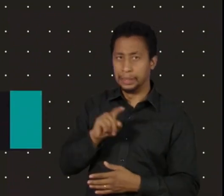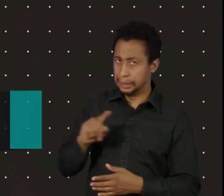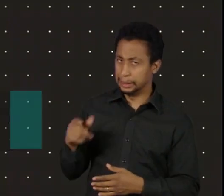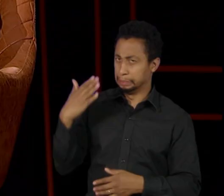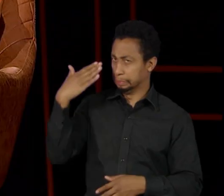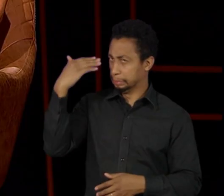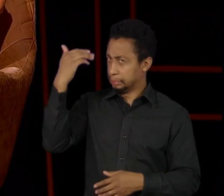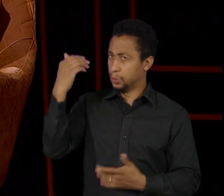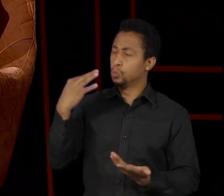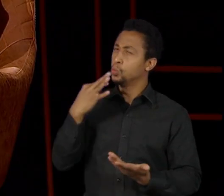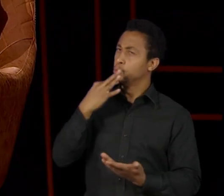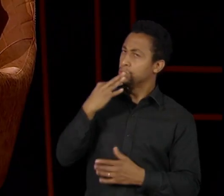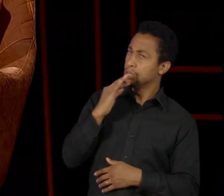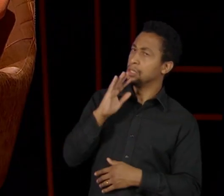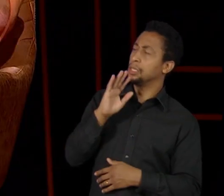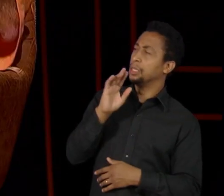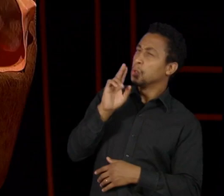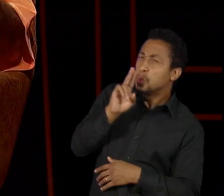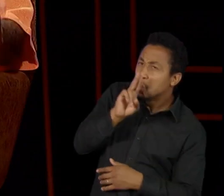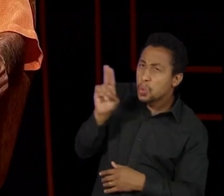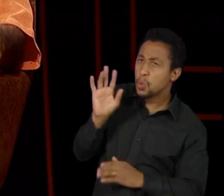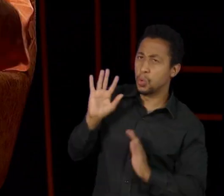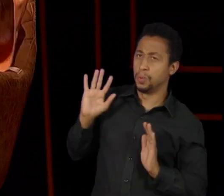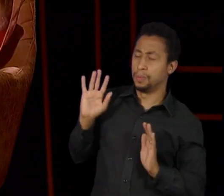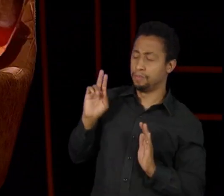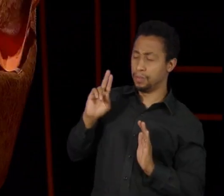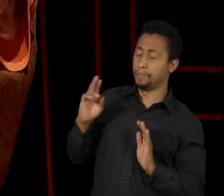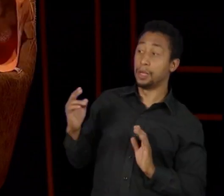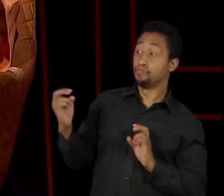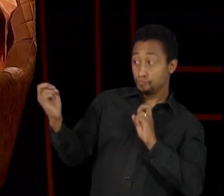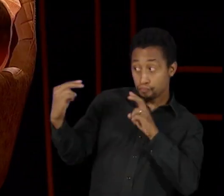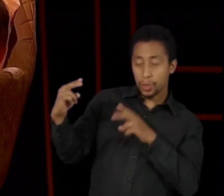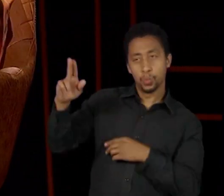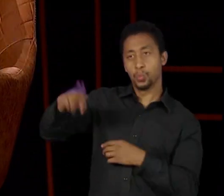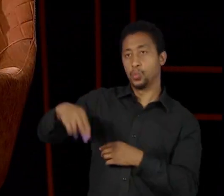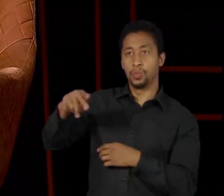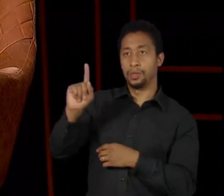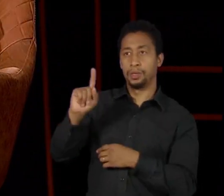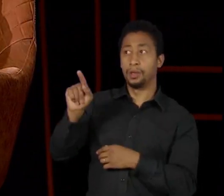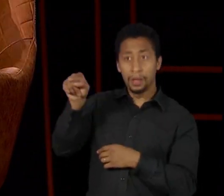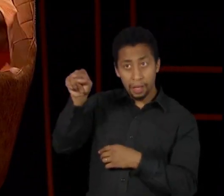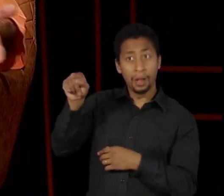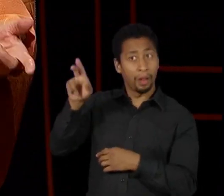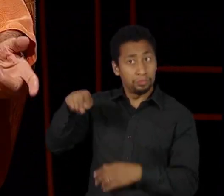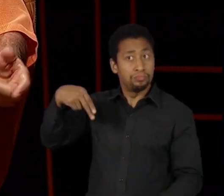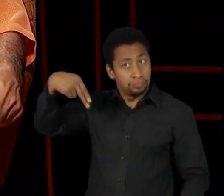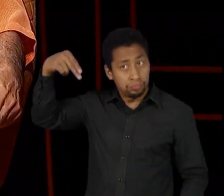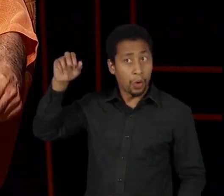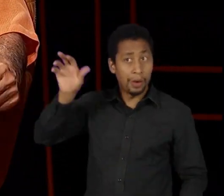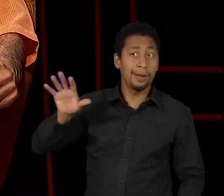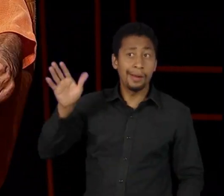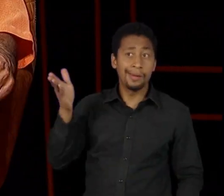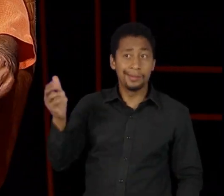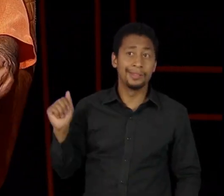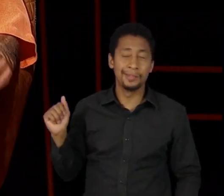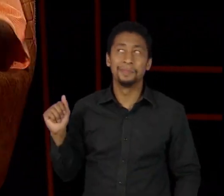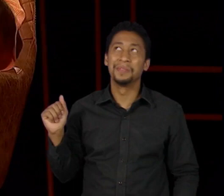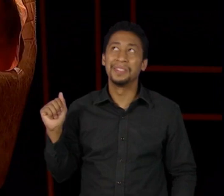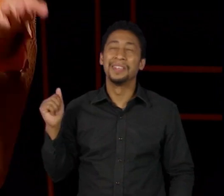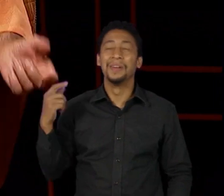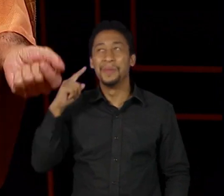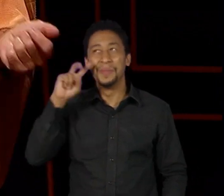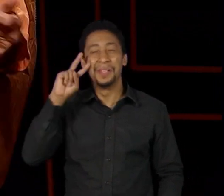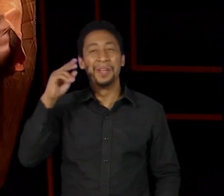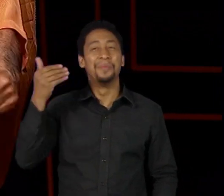foi uma pessoa muito importante, né? Era o porta-voz nordestino, era Luiz Mendonça, né? Na época e tal.